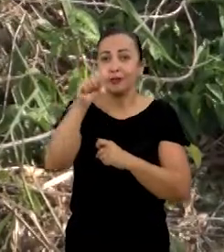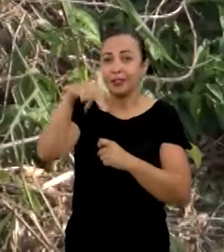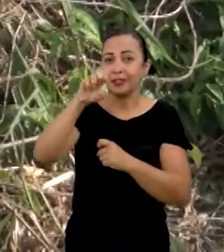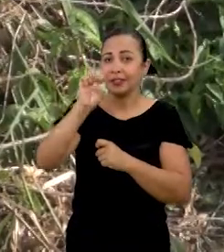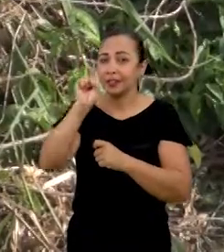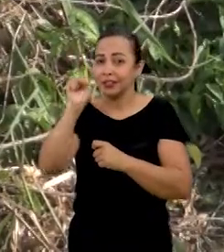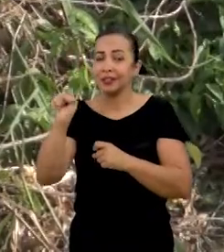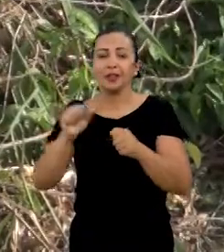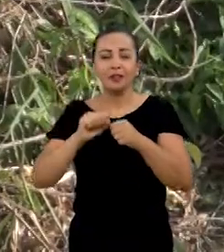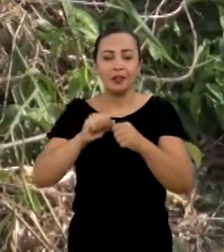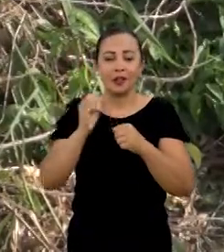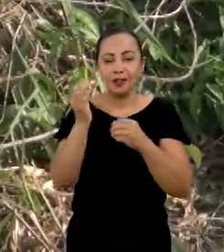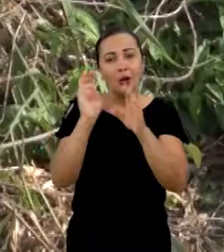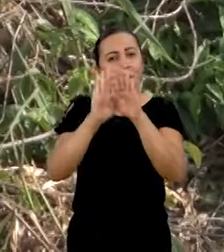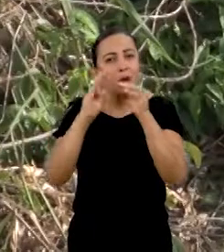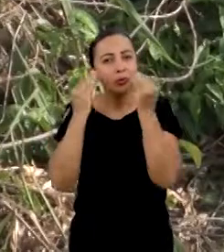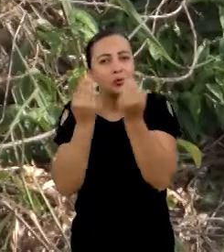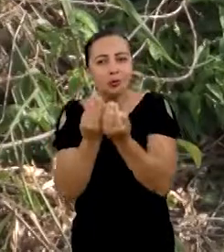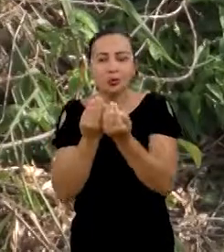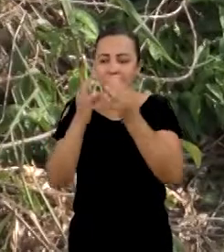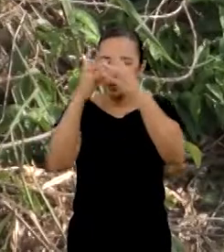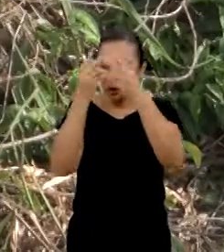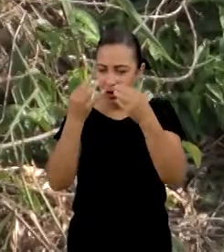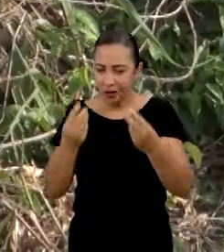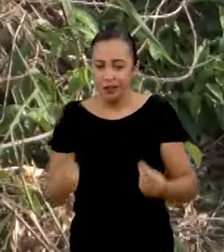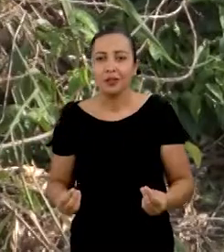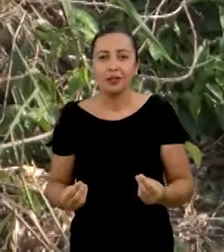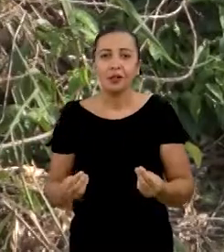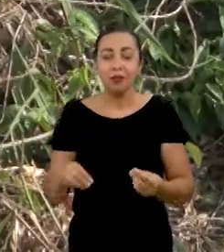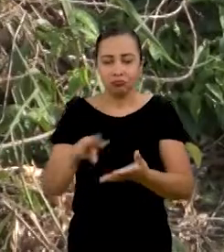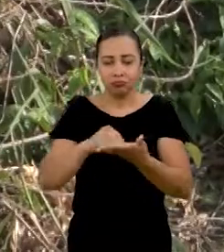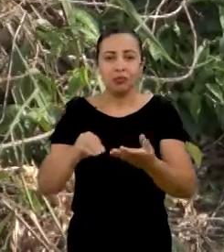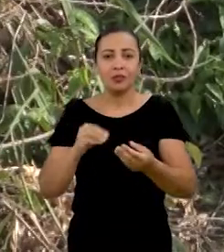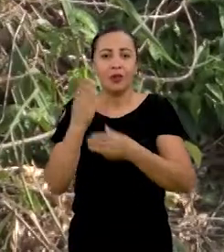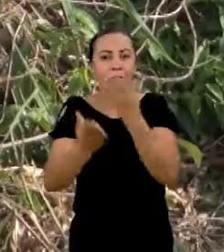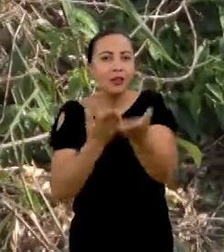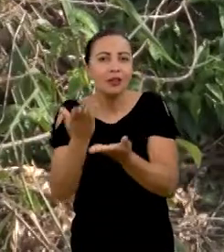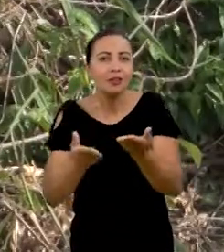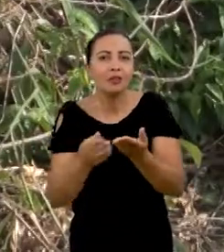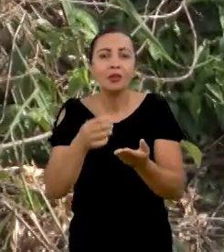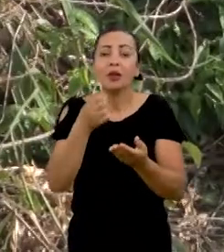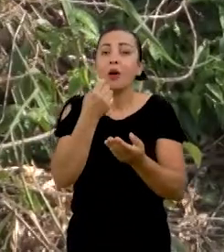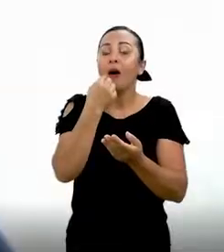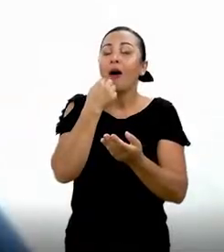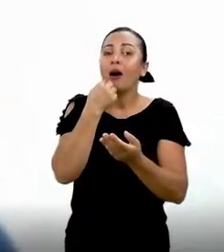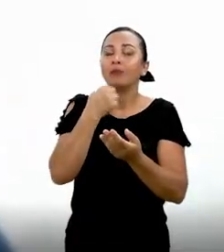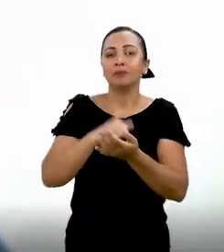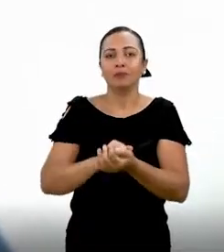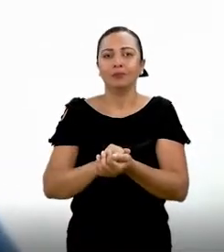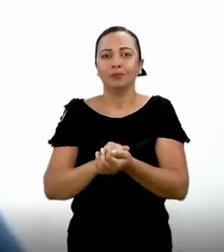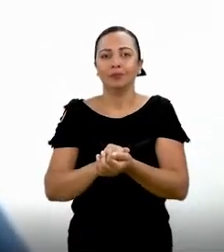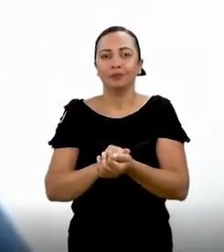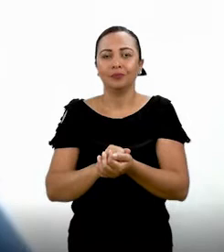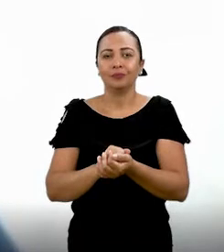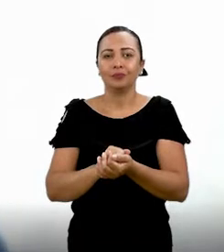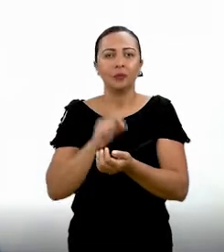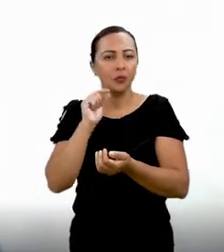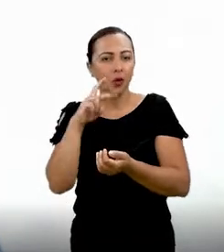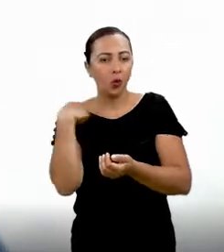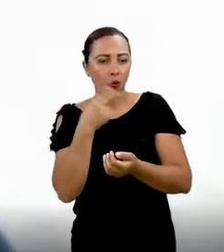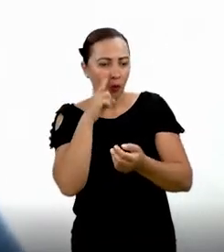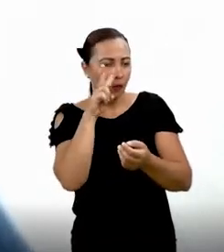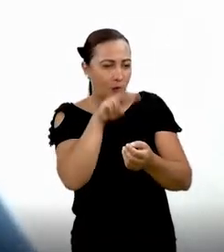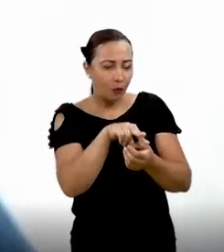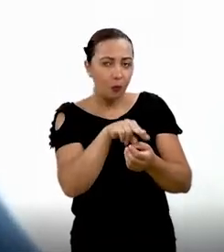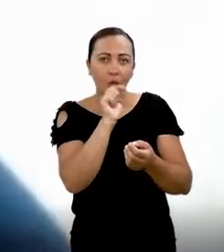líquida com esse extrato e fez um tratamento oral nesses caprinos. O que a gente